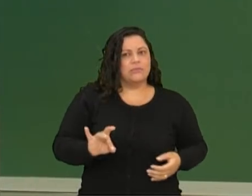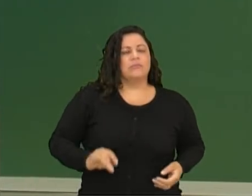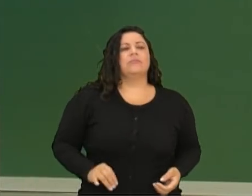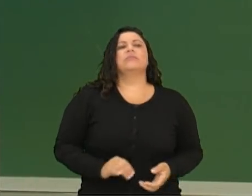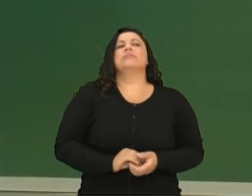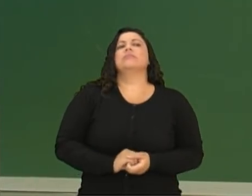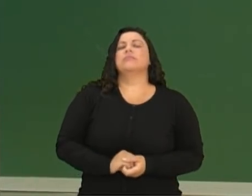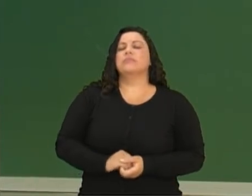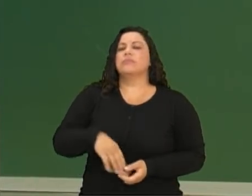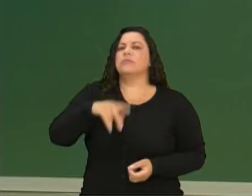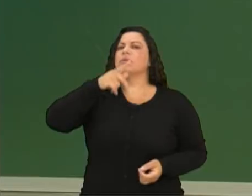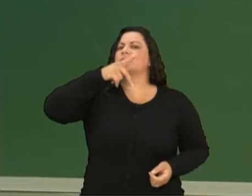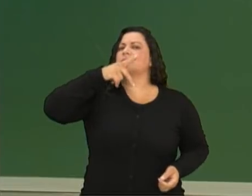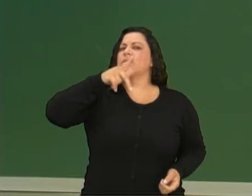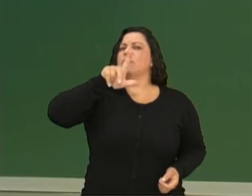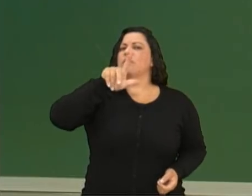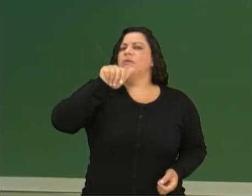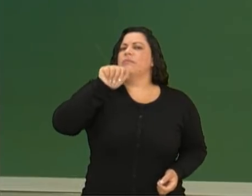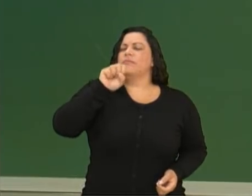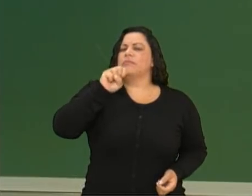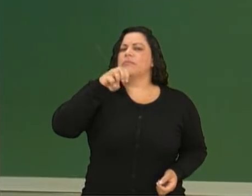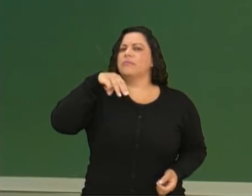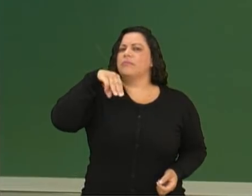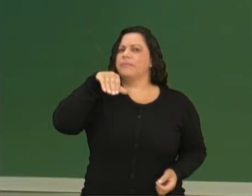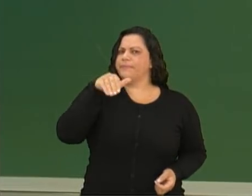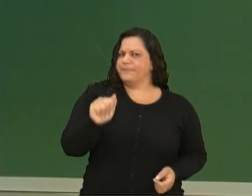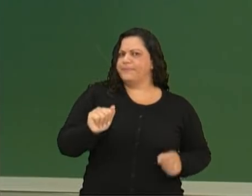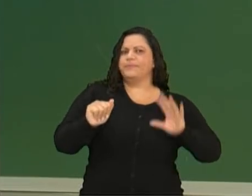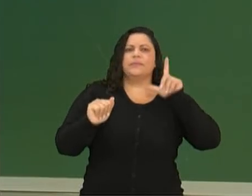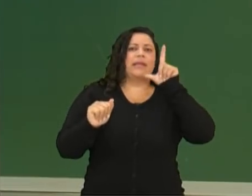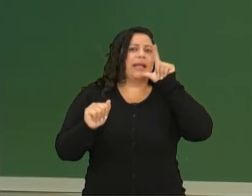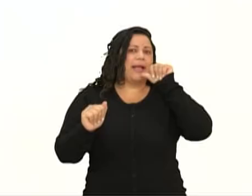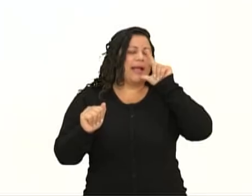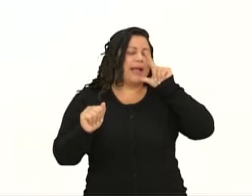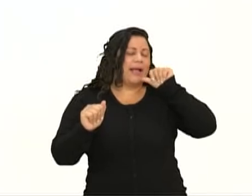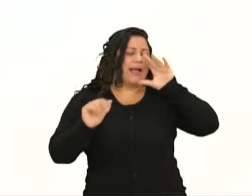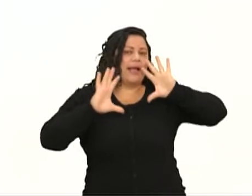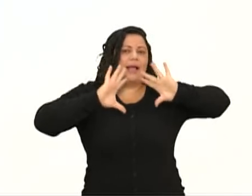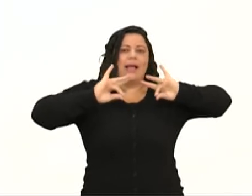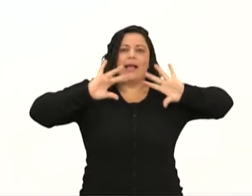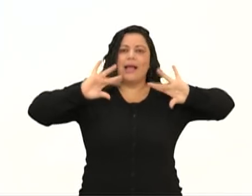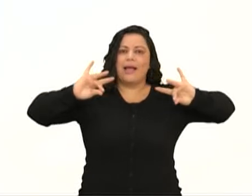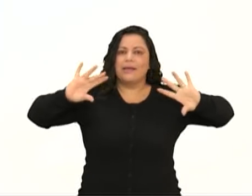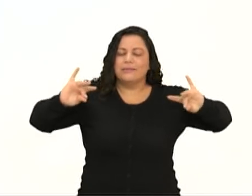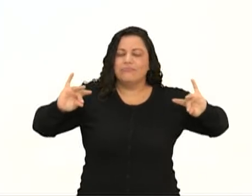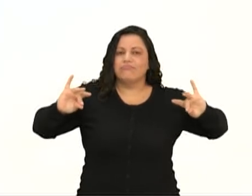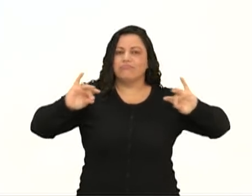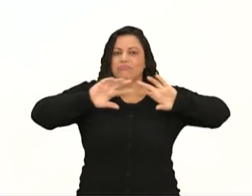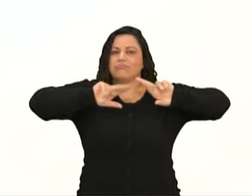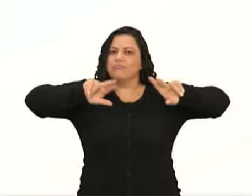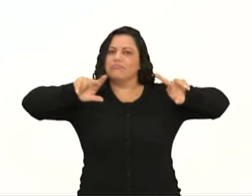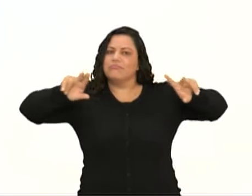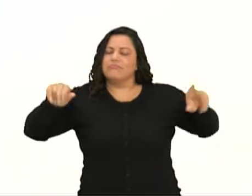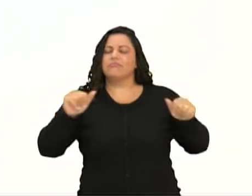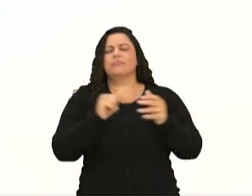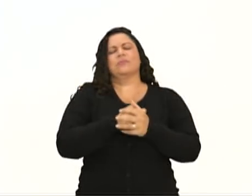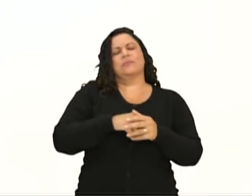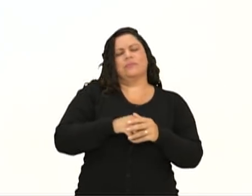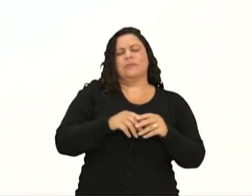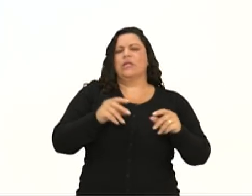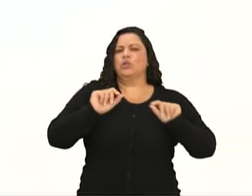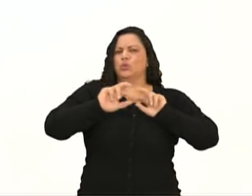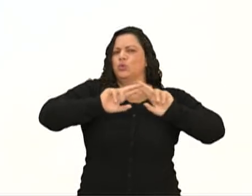Então, o plasma, que é essa parte líquida, como eu falei para você, ele é formado por água, por alguns tipos de minerais,